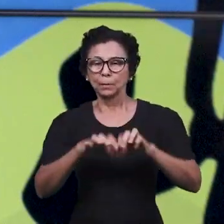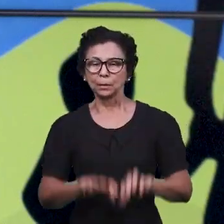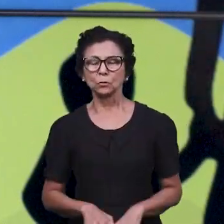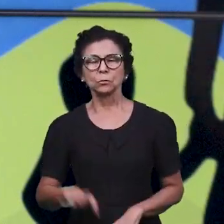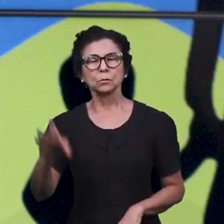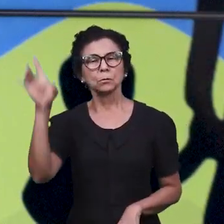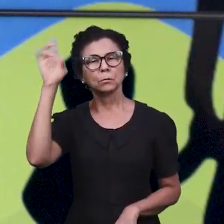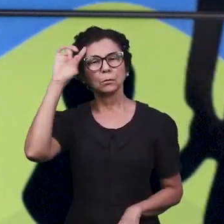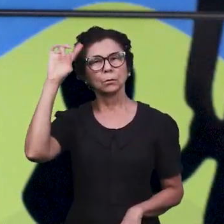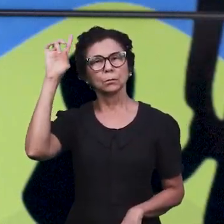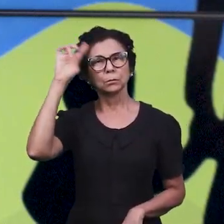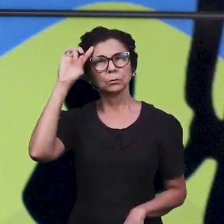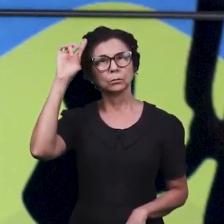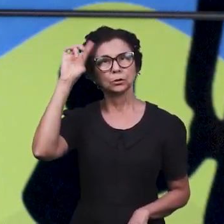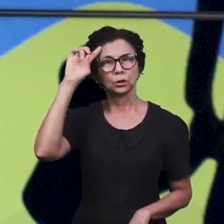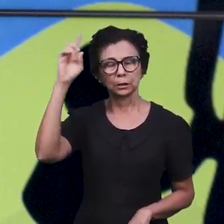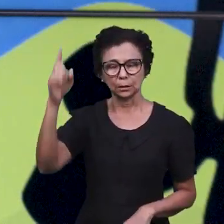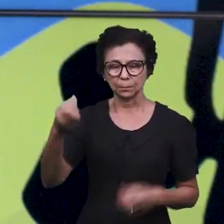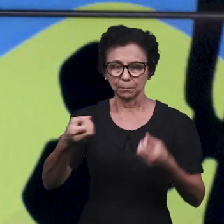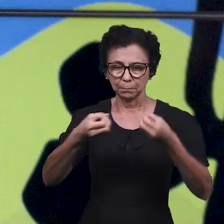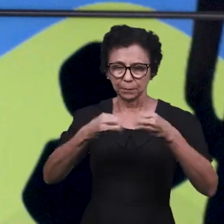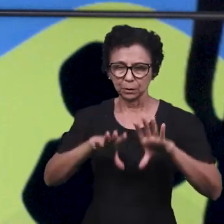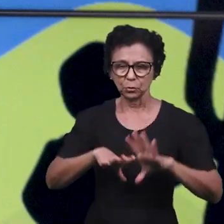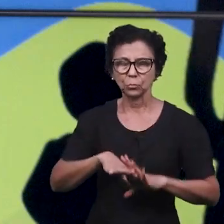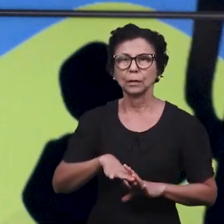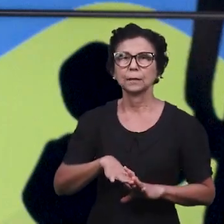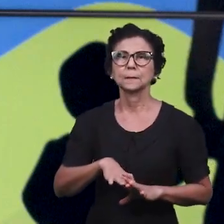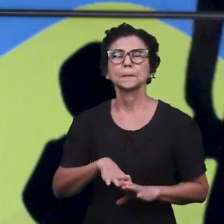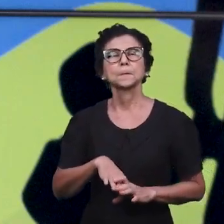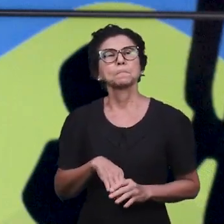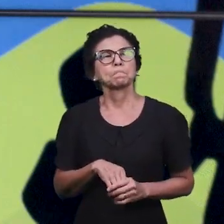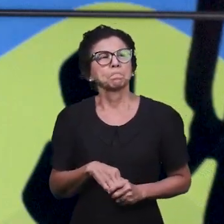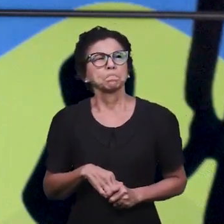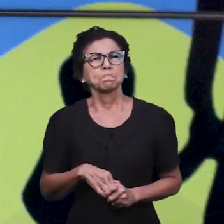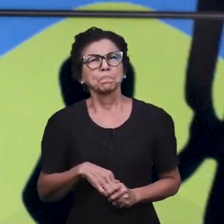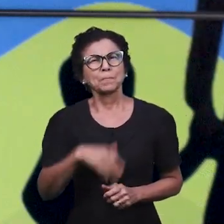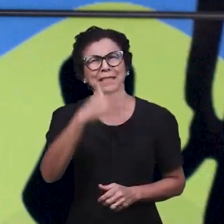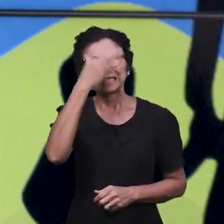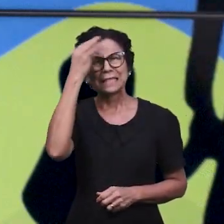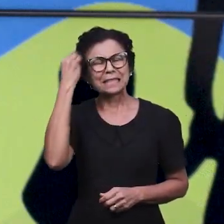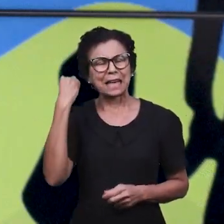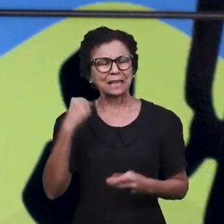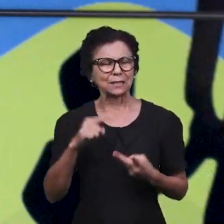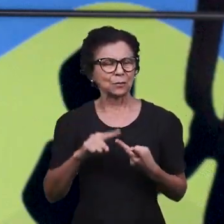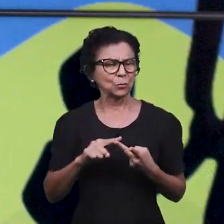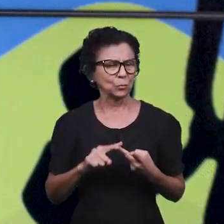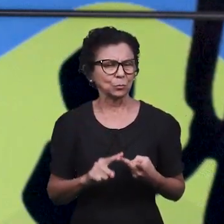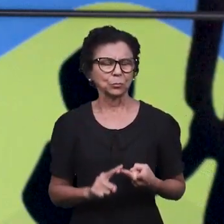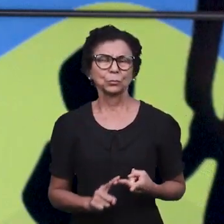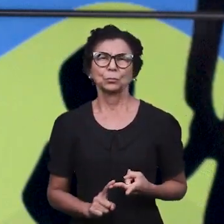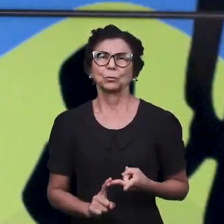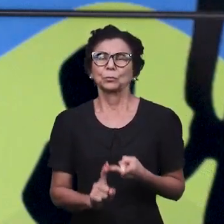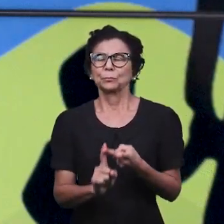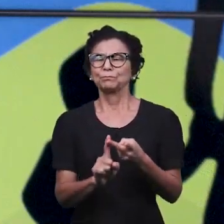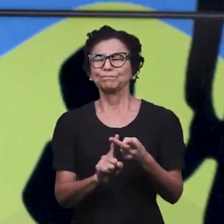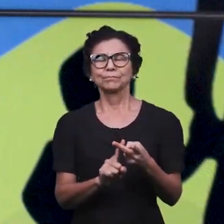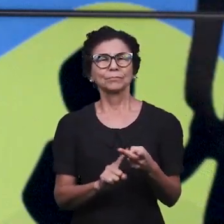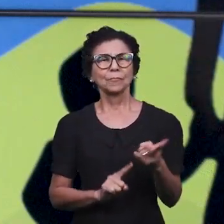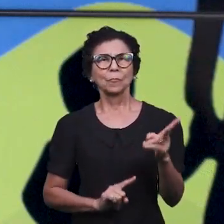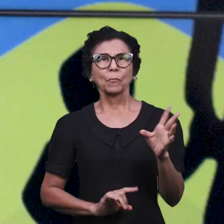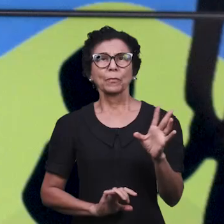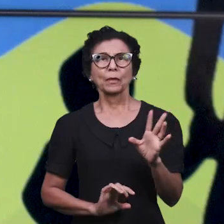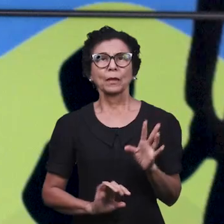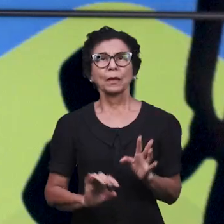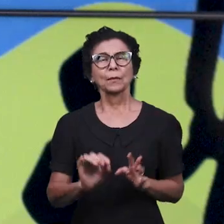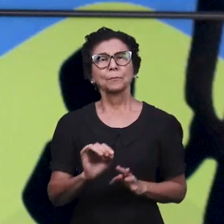prejuízo no outro dia. Então, justamente há o prejuízo de memória de curto prazo, controle inibitório, o